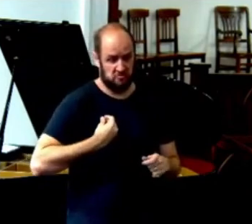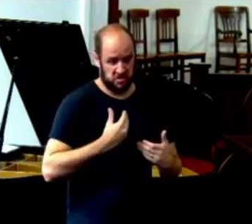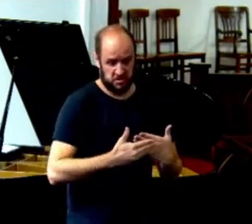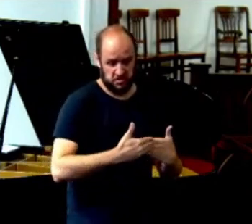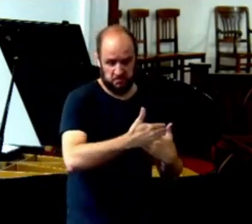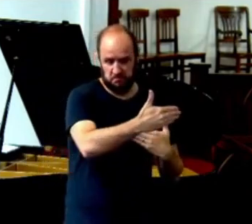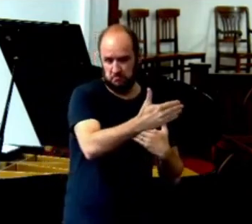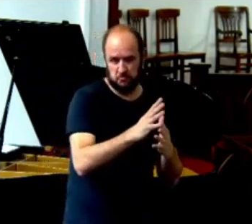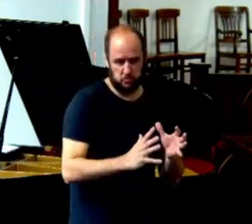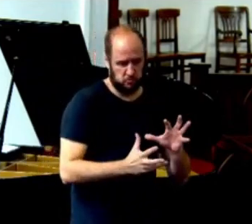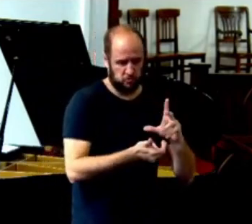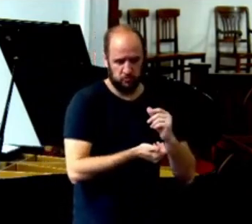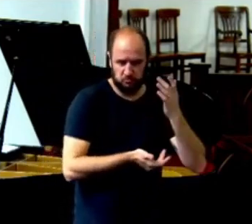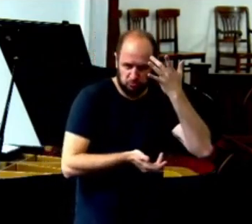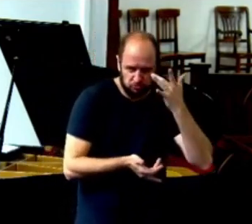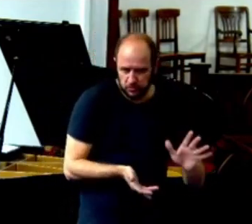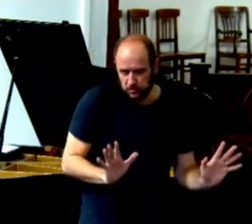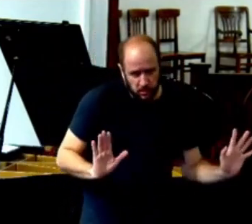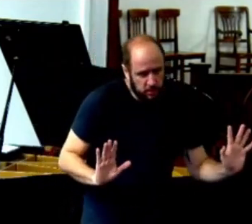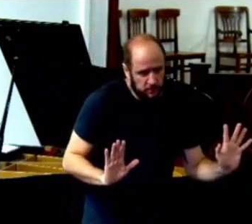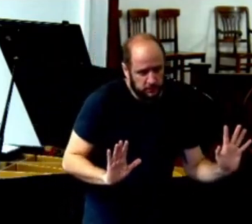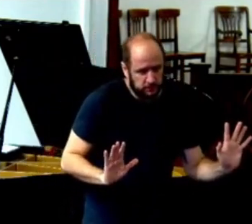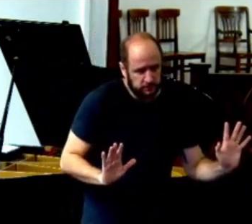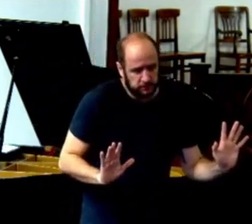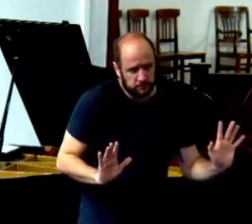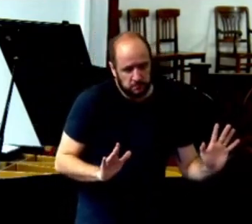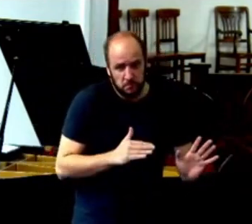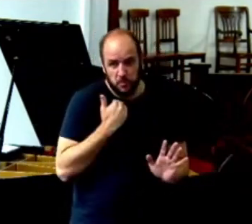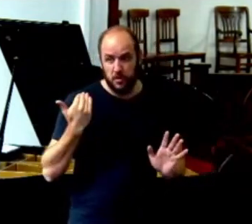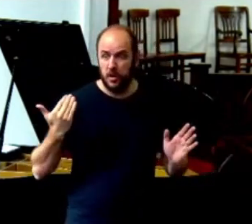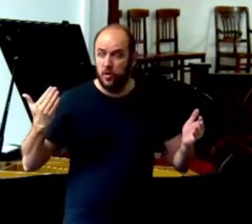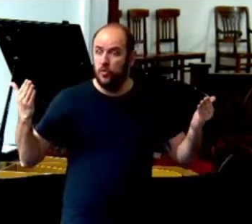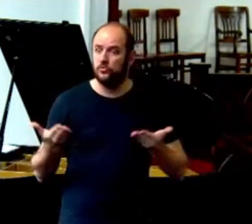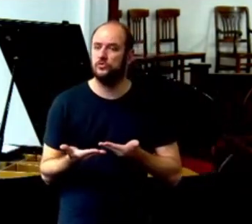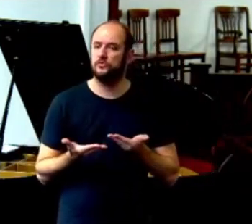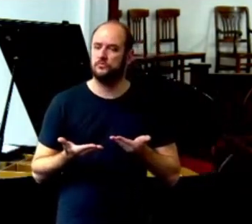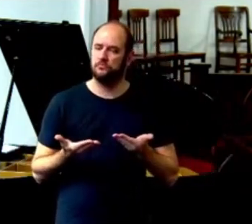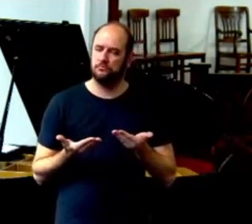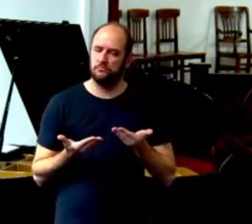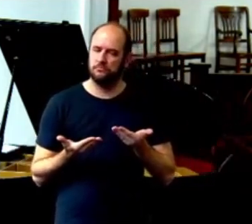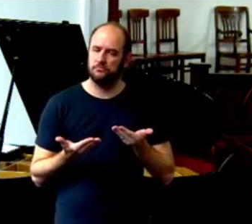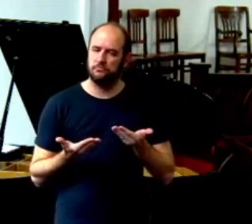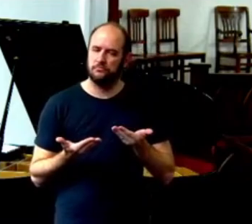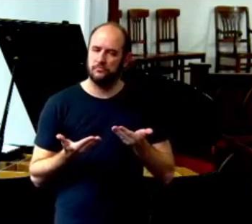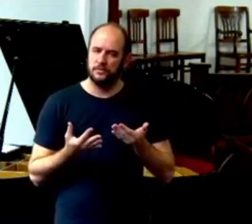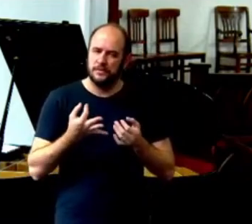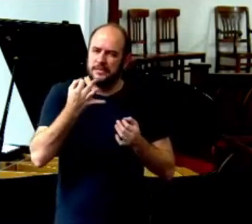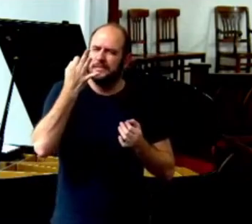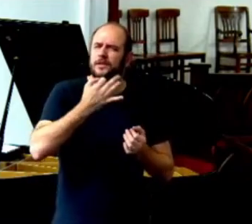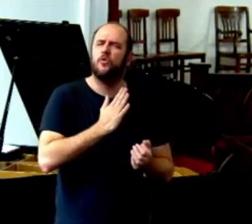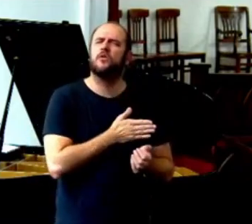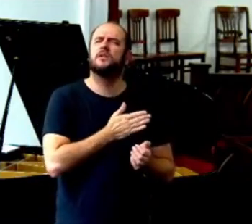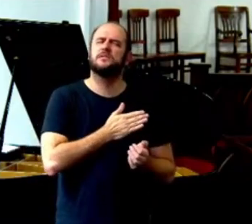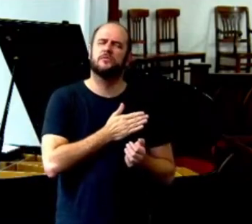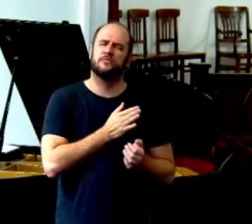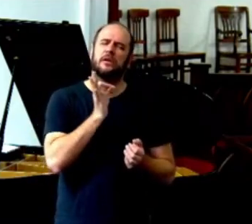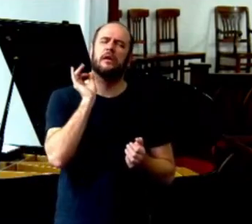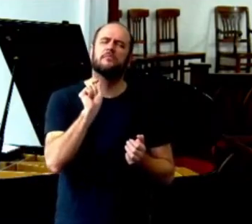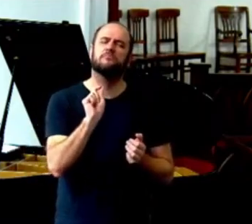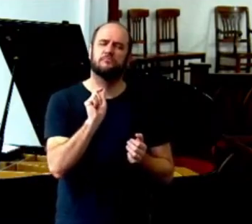estaremos vivos sobre a face da terra. Se morrermos hoje, qual a certeza do seu